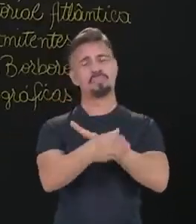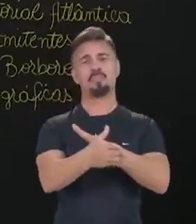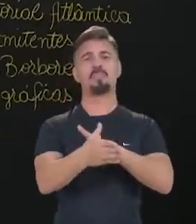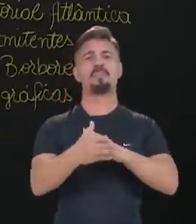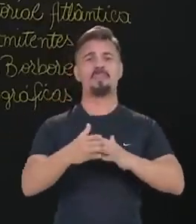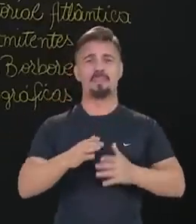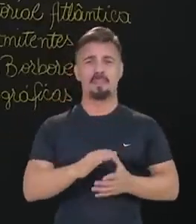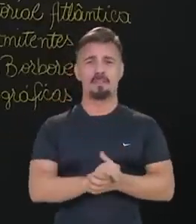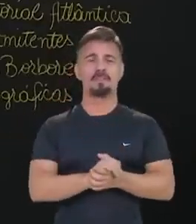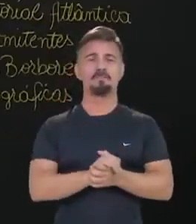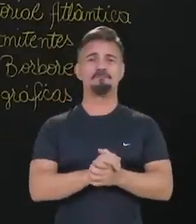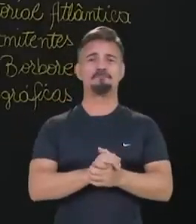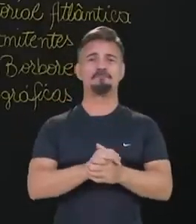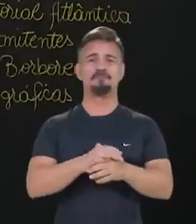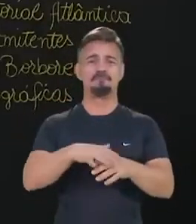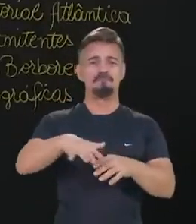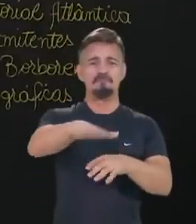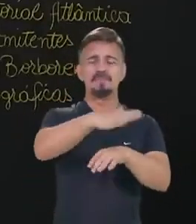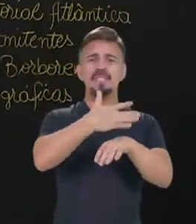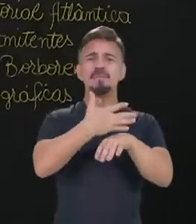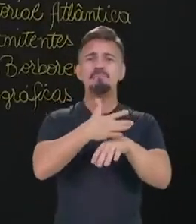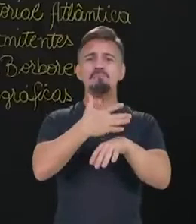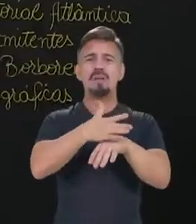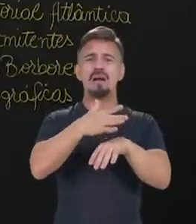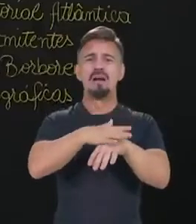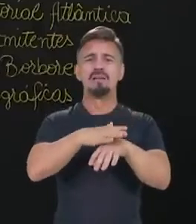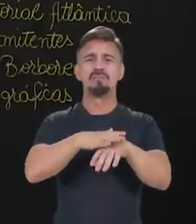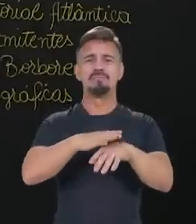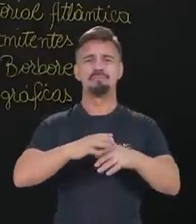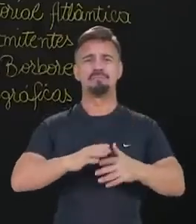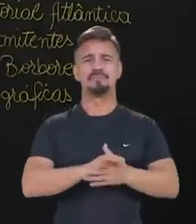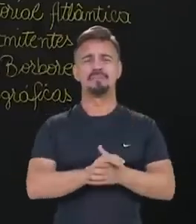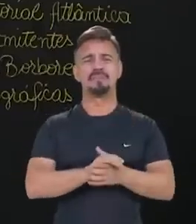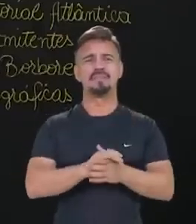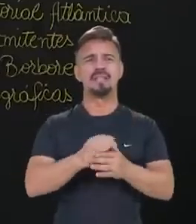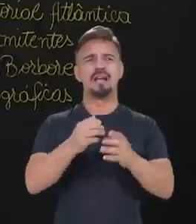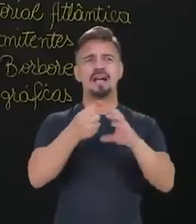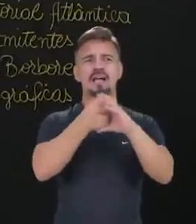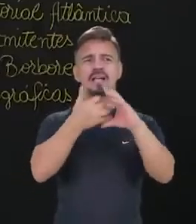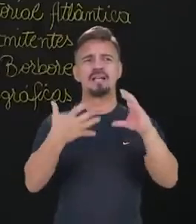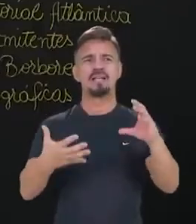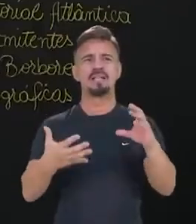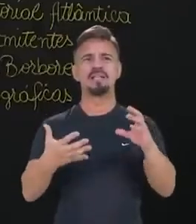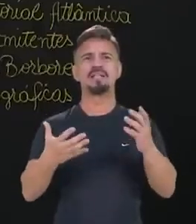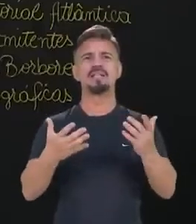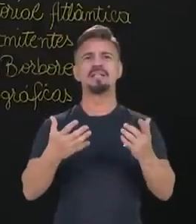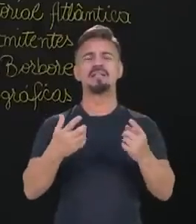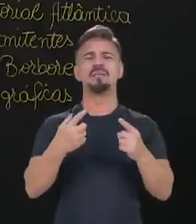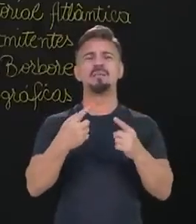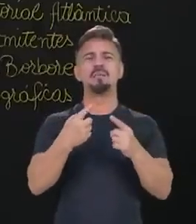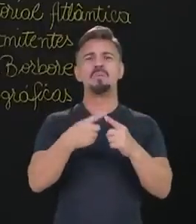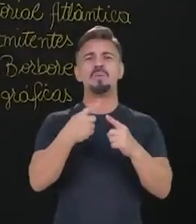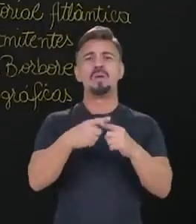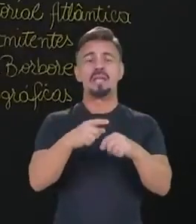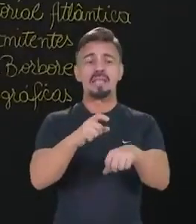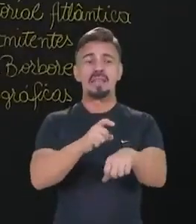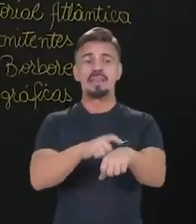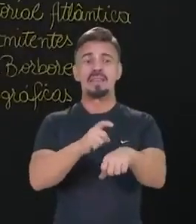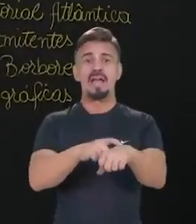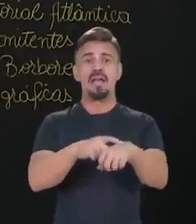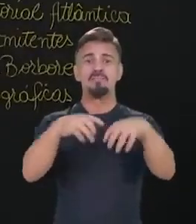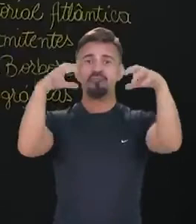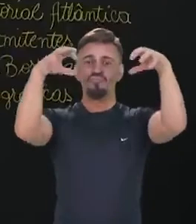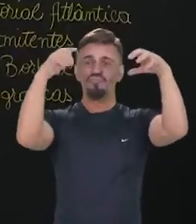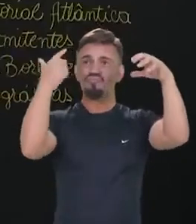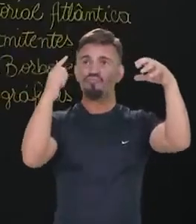tem um miolo mole branco para poder aguentar essa água e também ela tem essa característica de hibernação quando está nos momentos mais